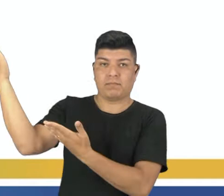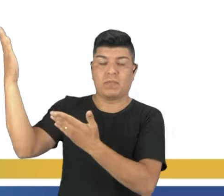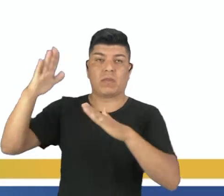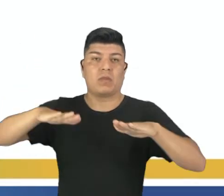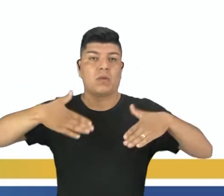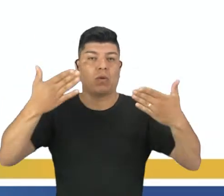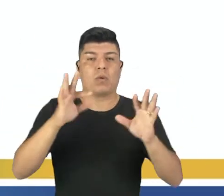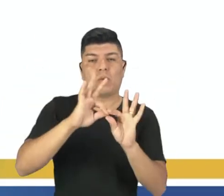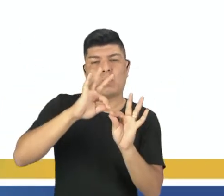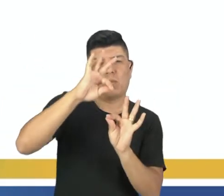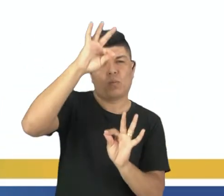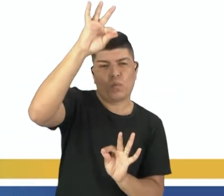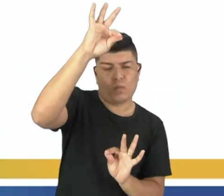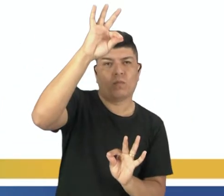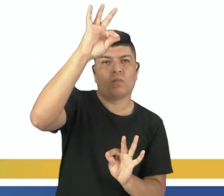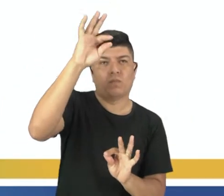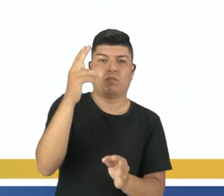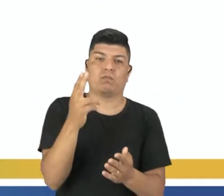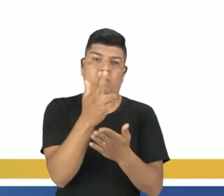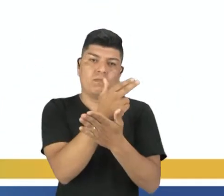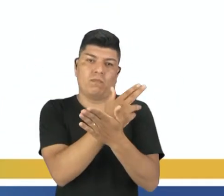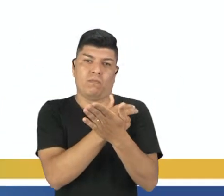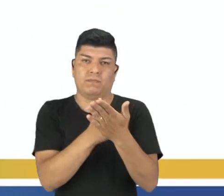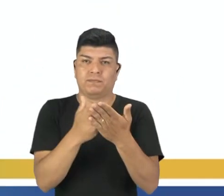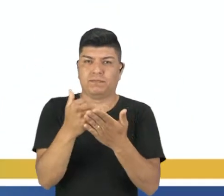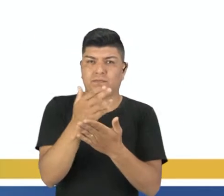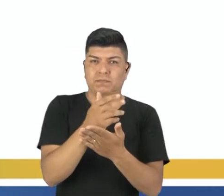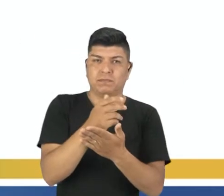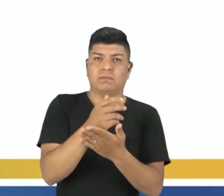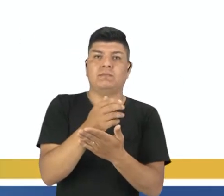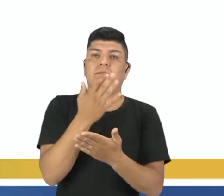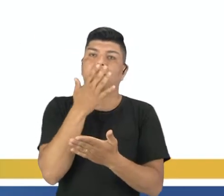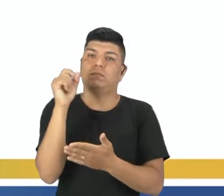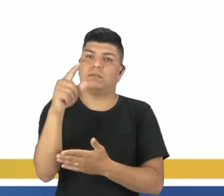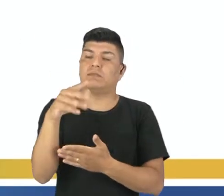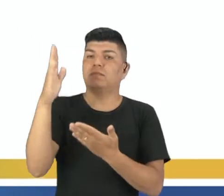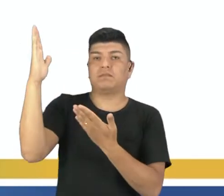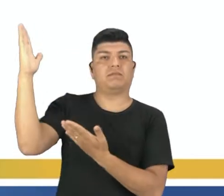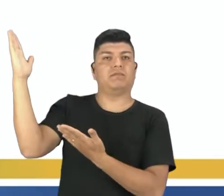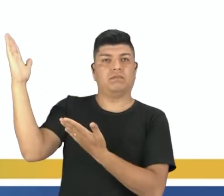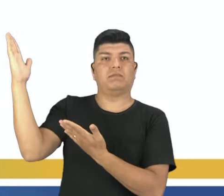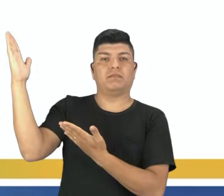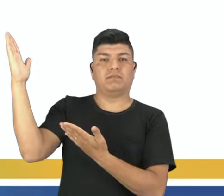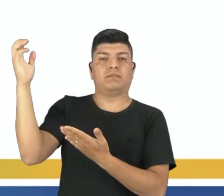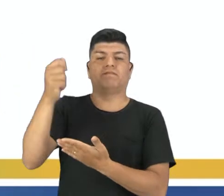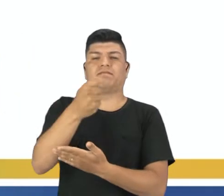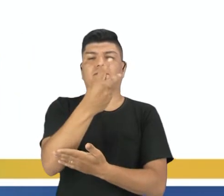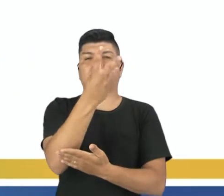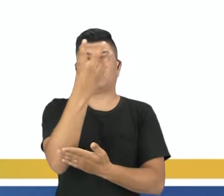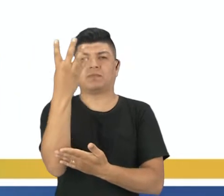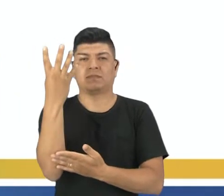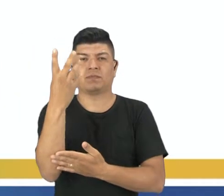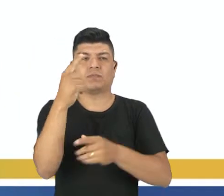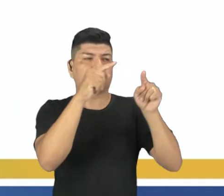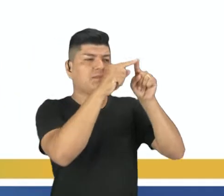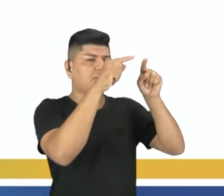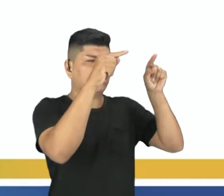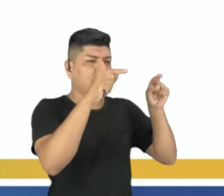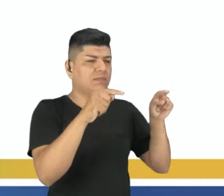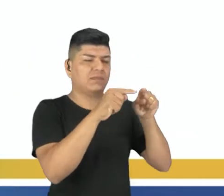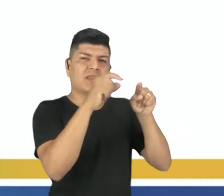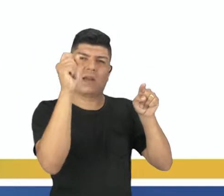a medida da figura nela desenhada então Observe que se nós contarmos né a quantidade de quadradinhos